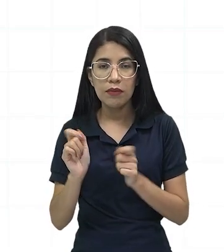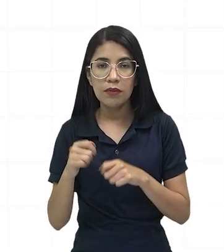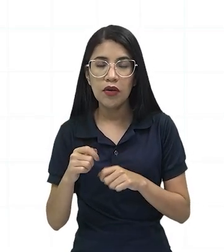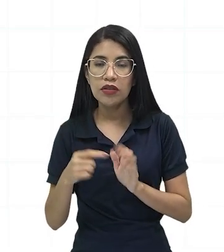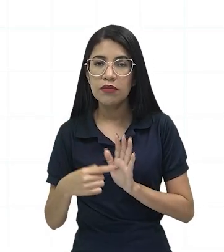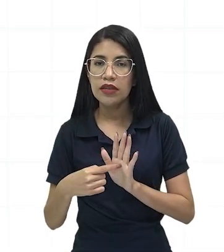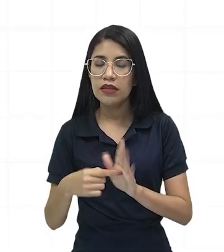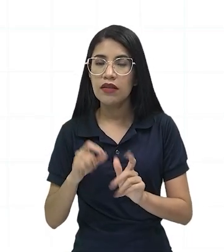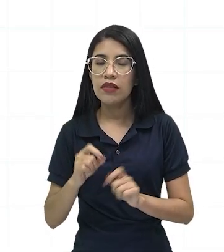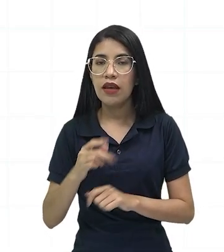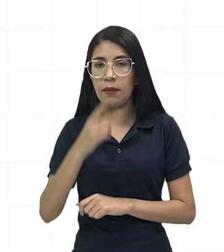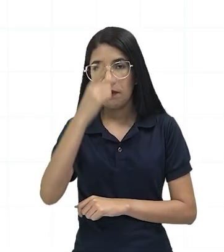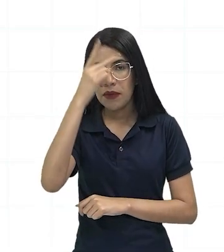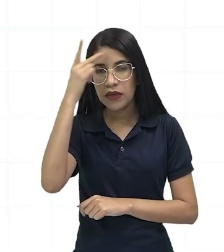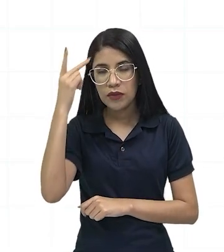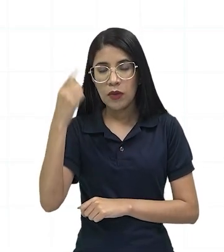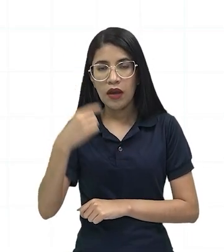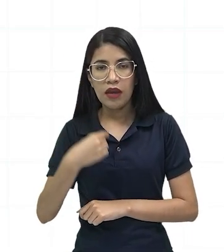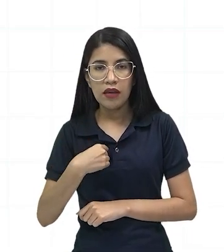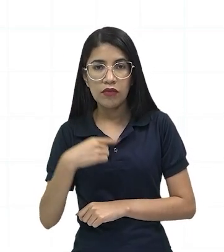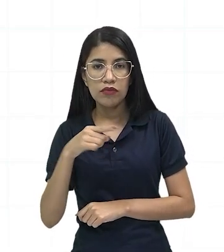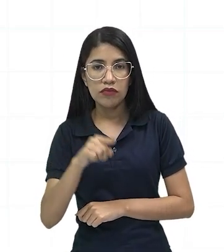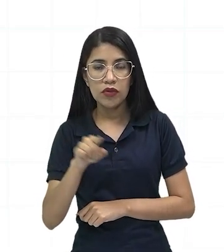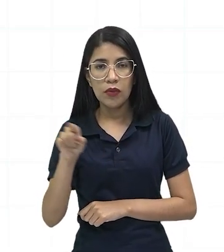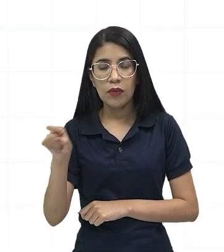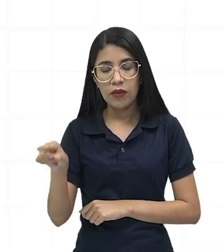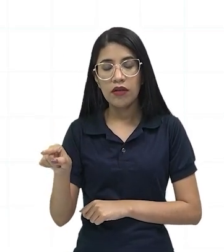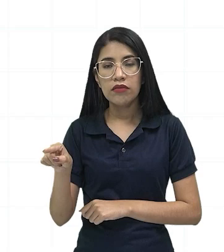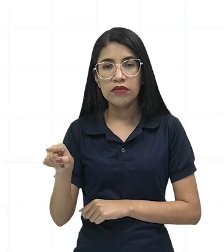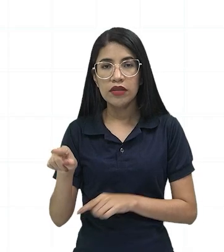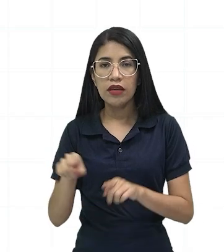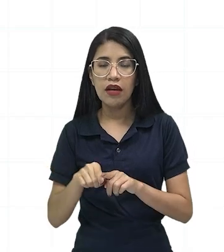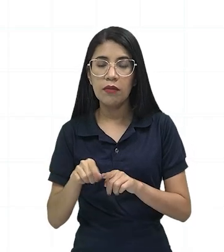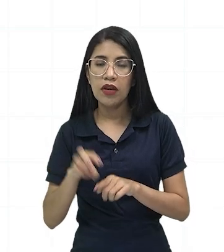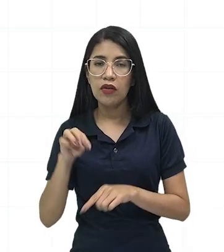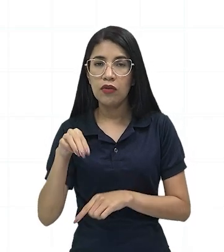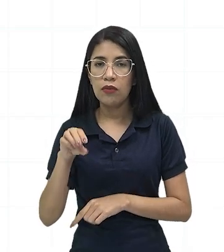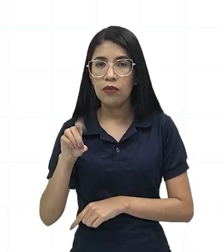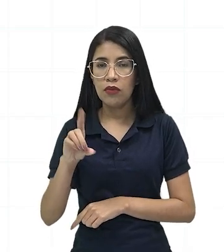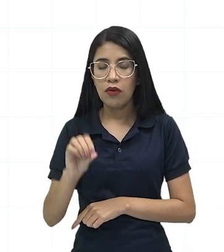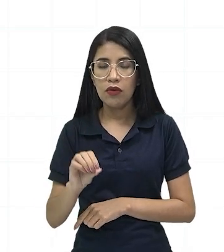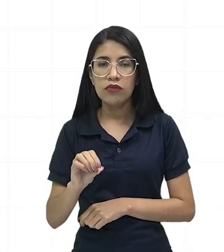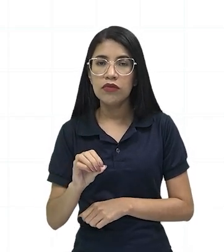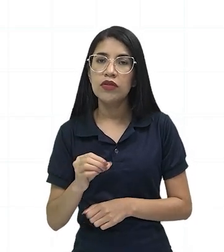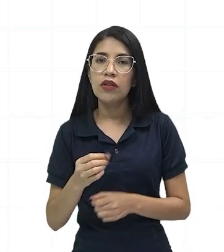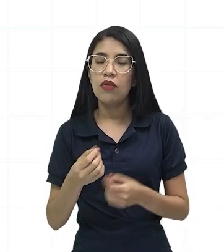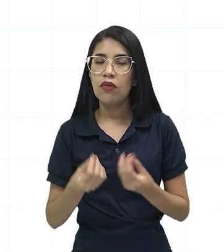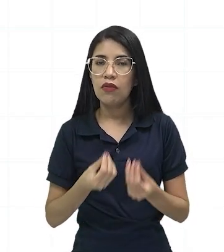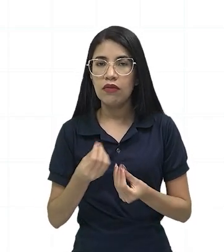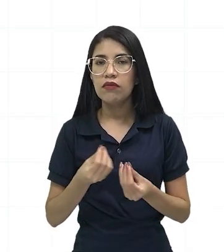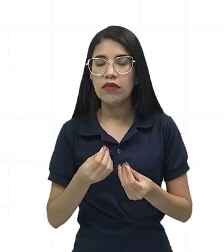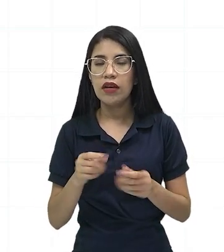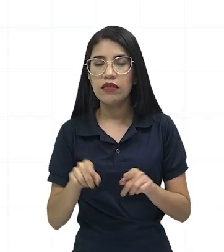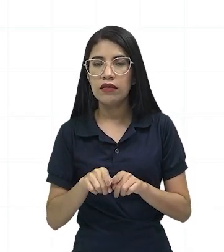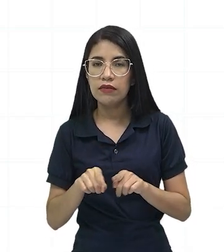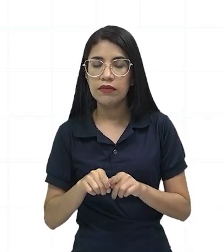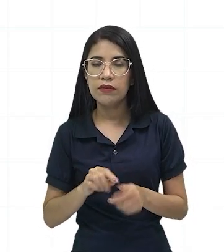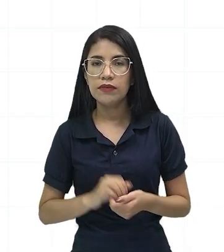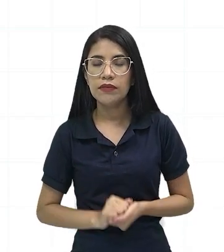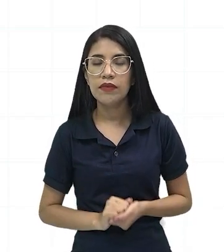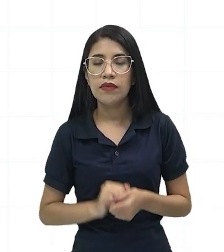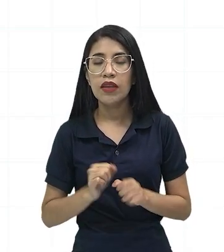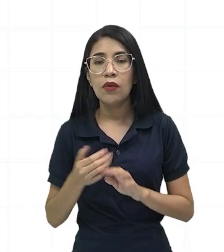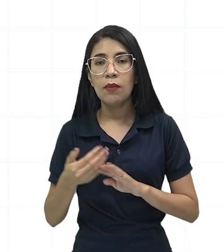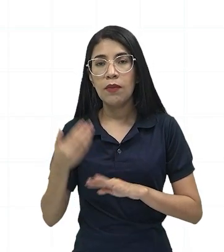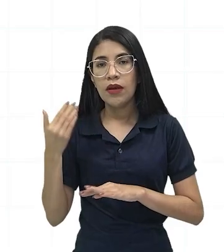pode expressar a pessoa, eu, tu, ele pode expressar o modo, indicativo, subjuntivo, gerúndio. Pode indicar o